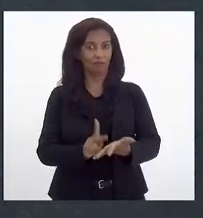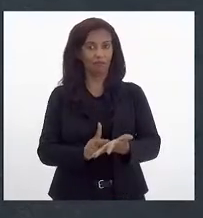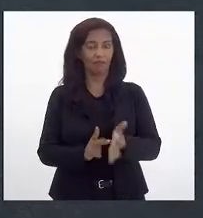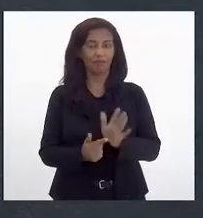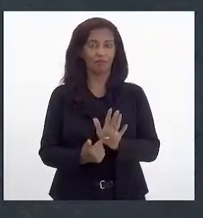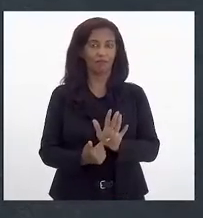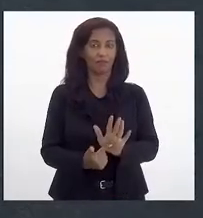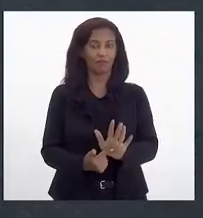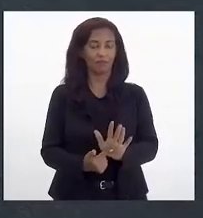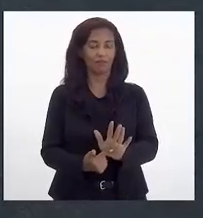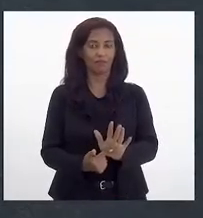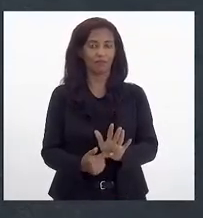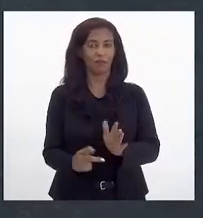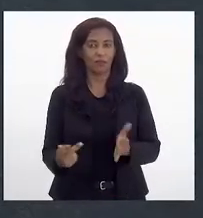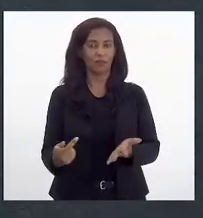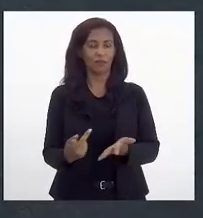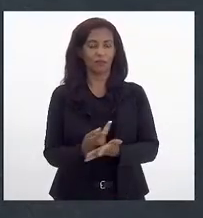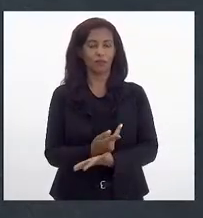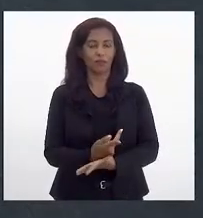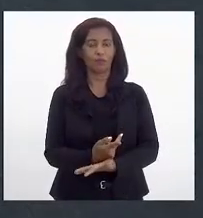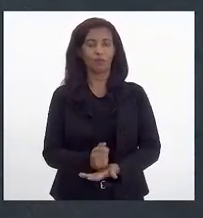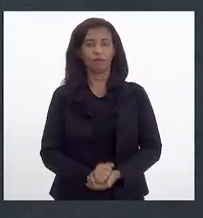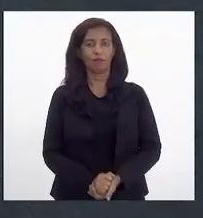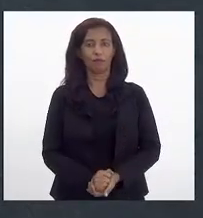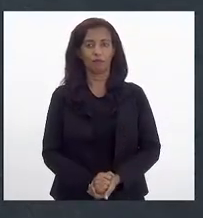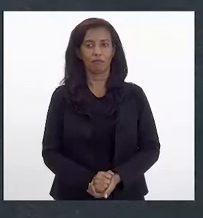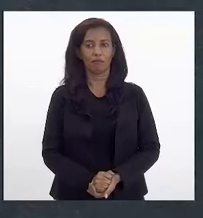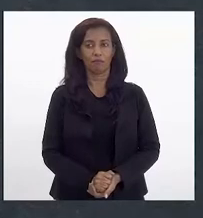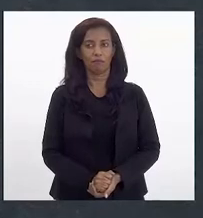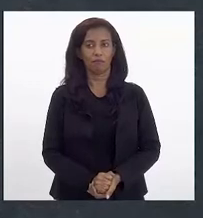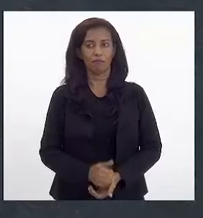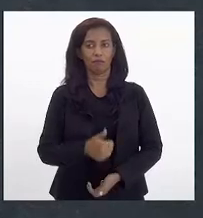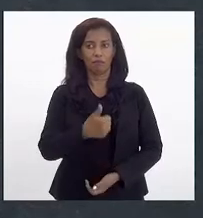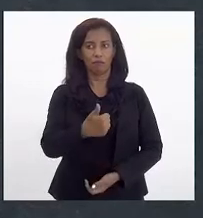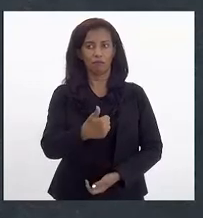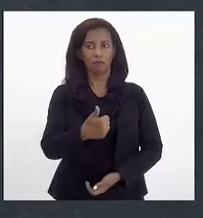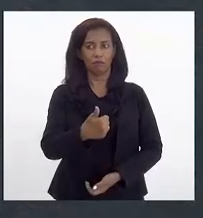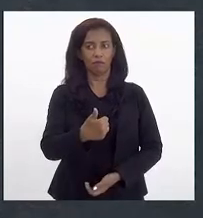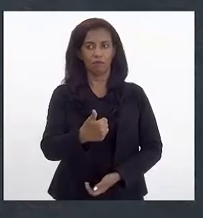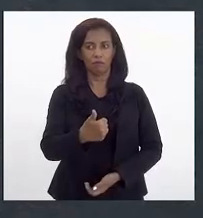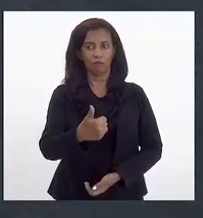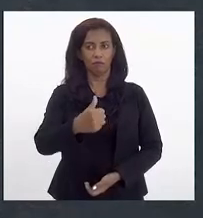exatidão o ocorrido na